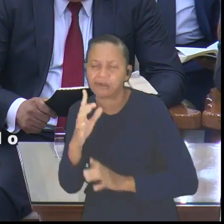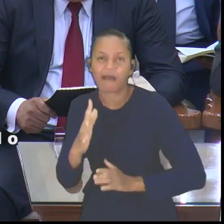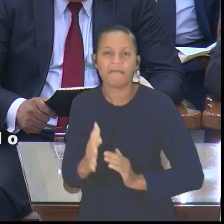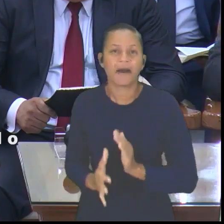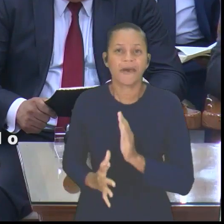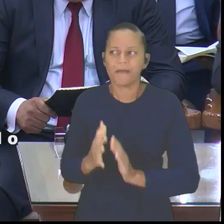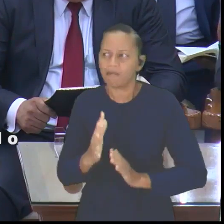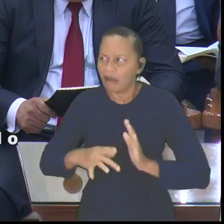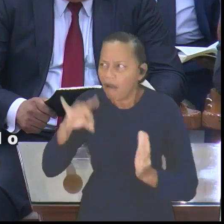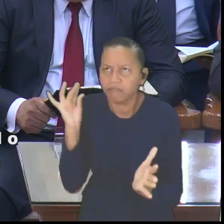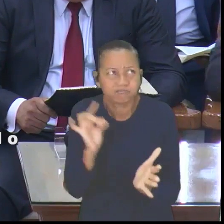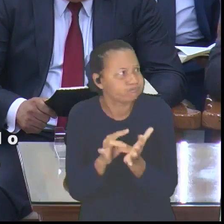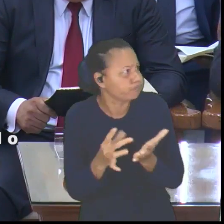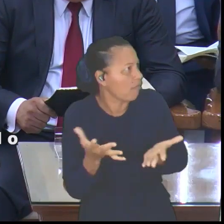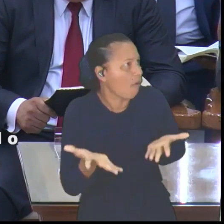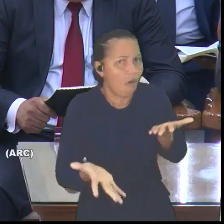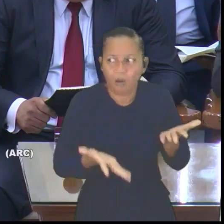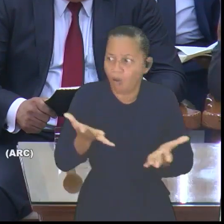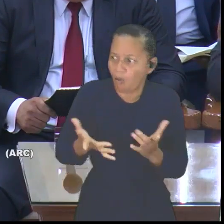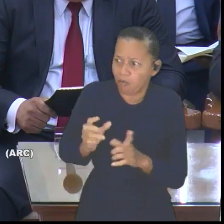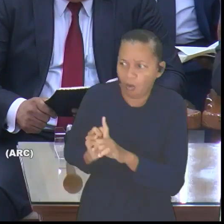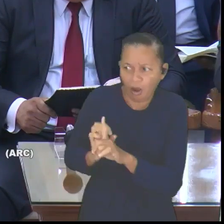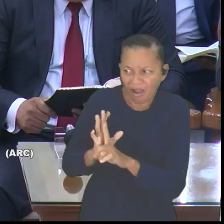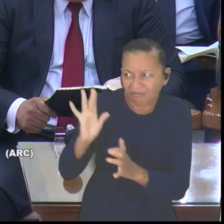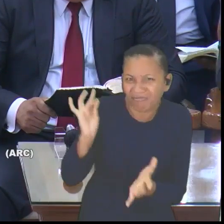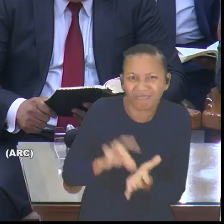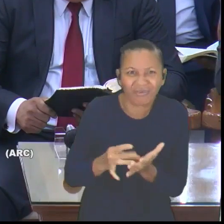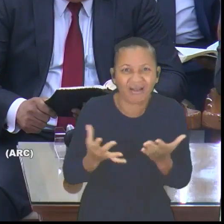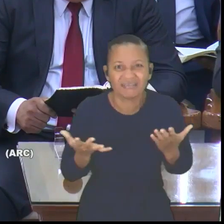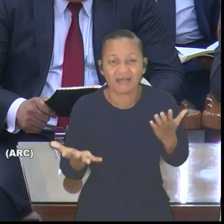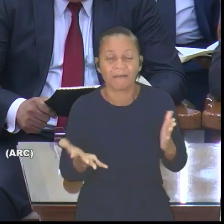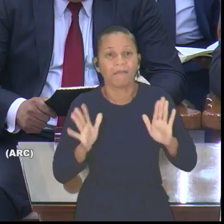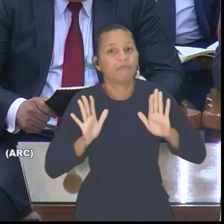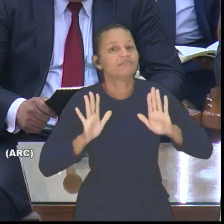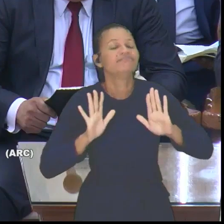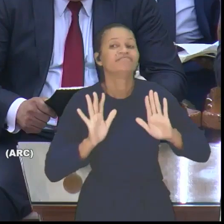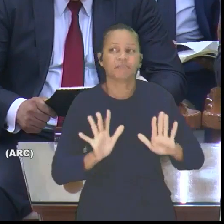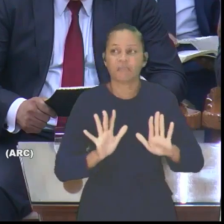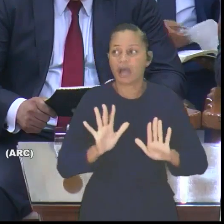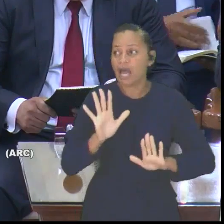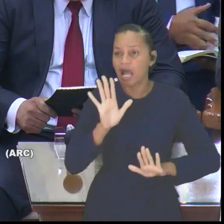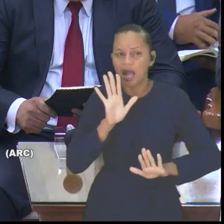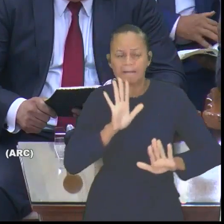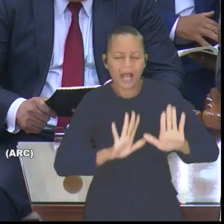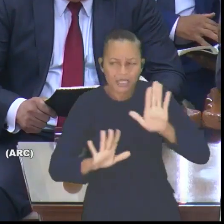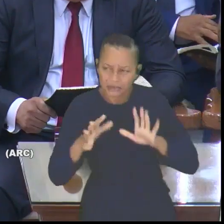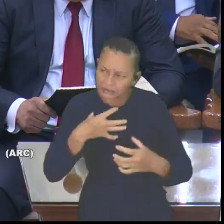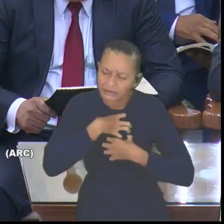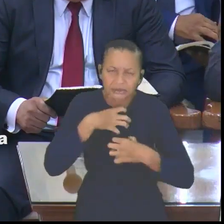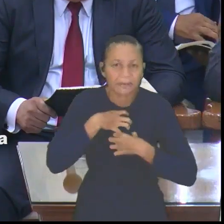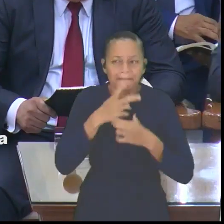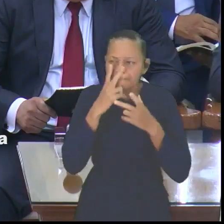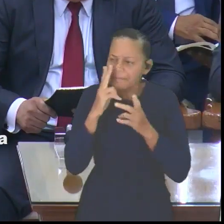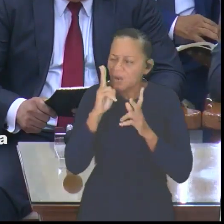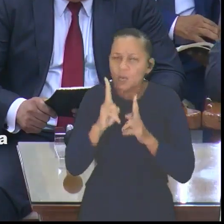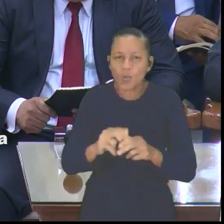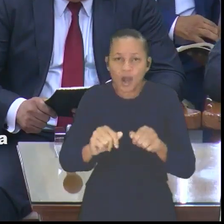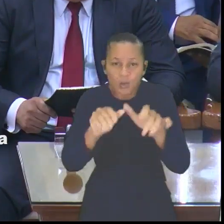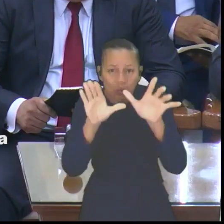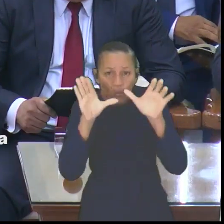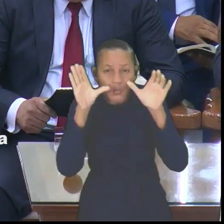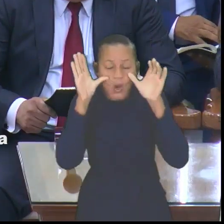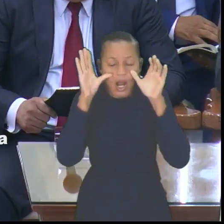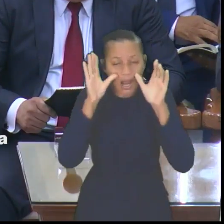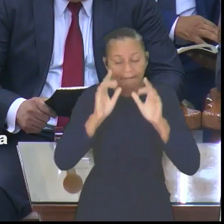que estava sendo feito pelo anjo, mas cuidava que via alguma visão. E quando